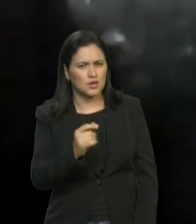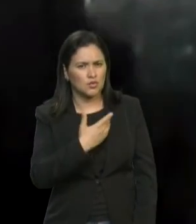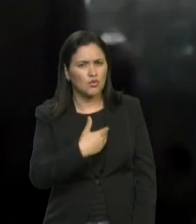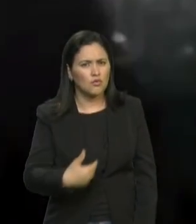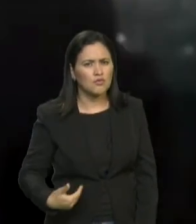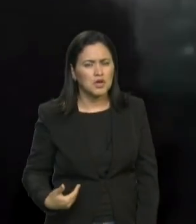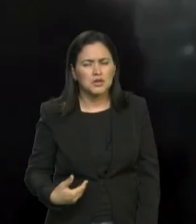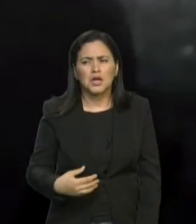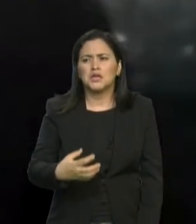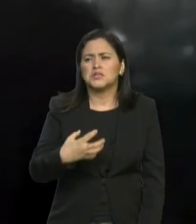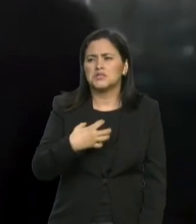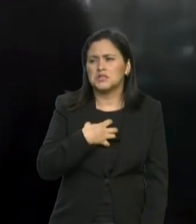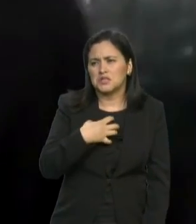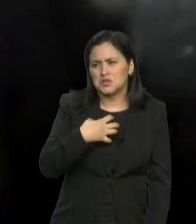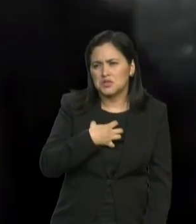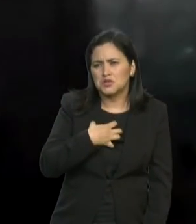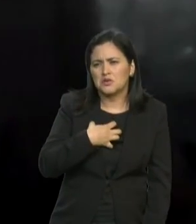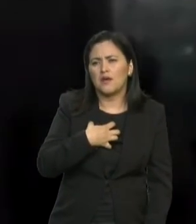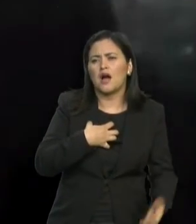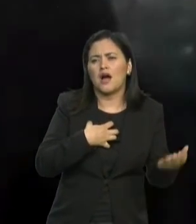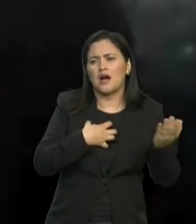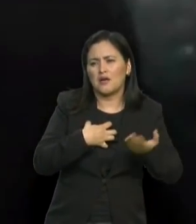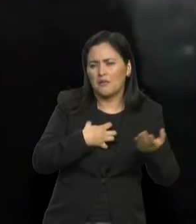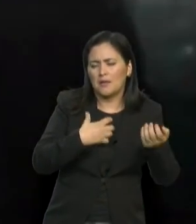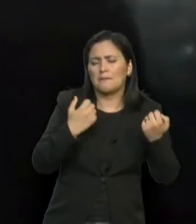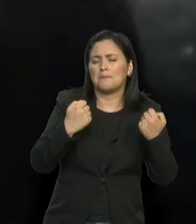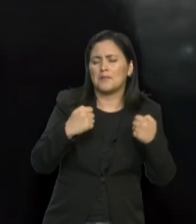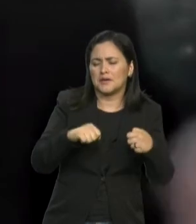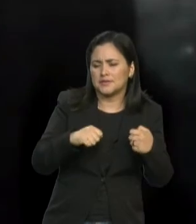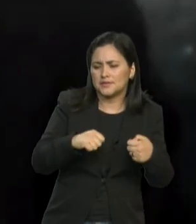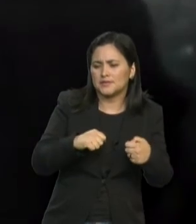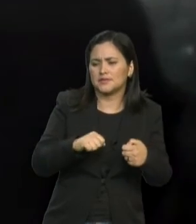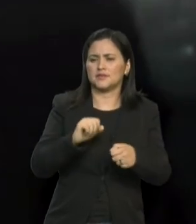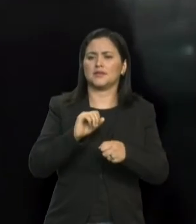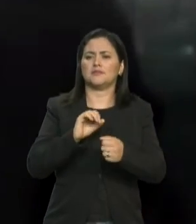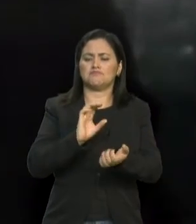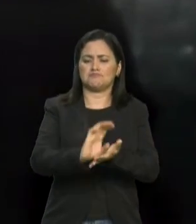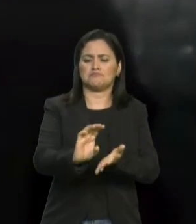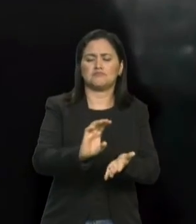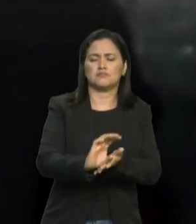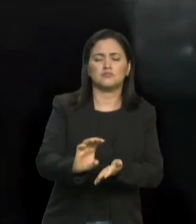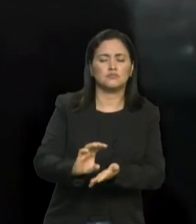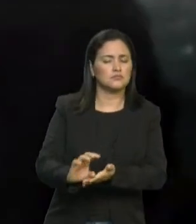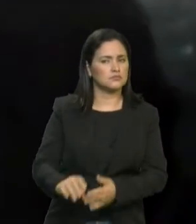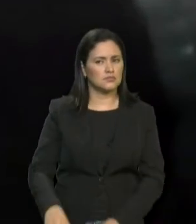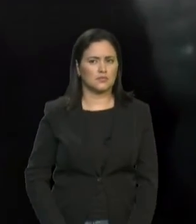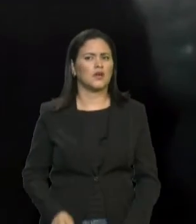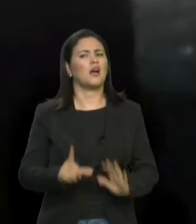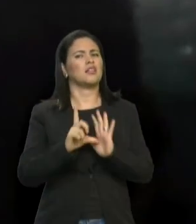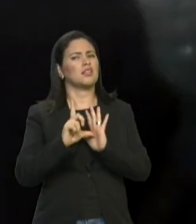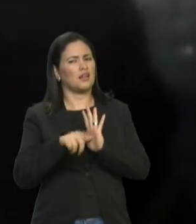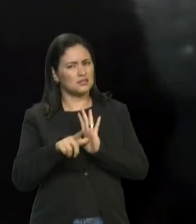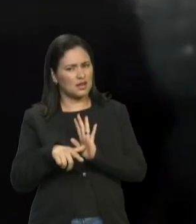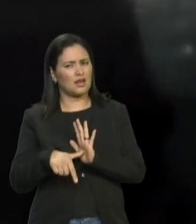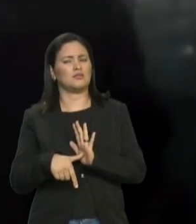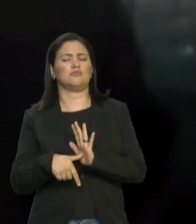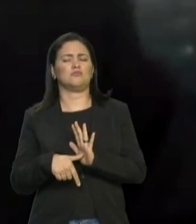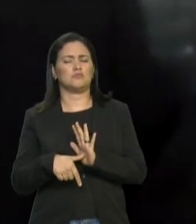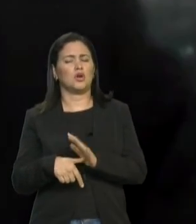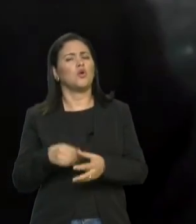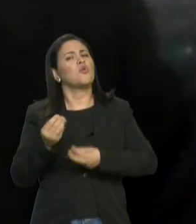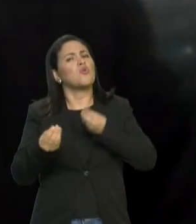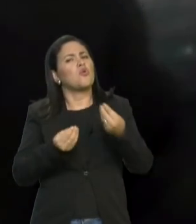Leitoa, vergonhosamente, tardiamente, Vossa Excelência vem dizer que o governo do Estado teve